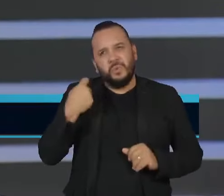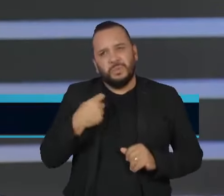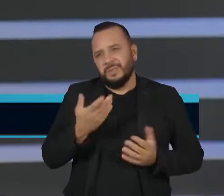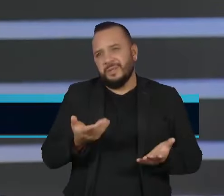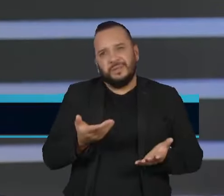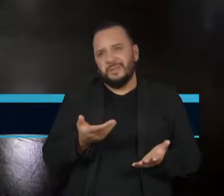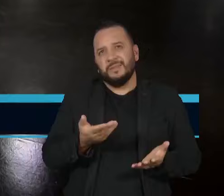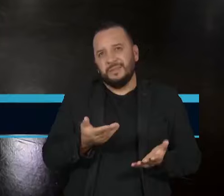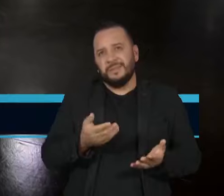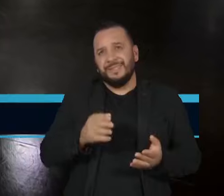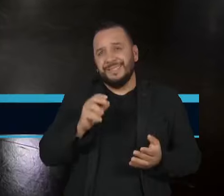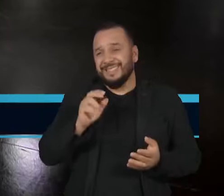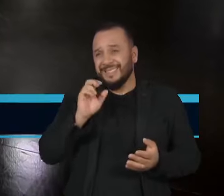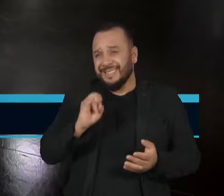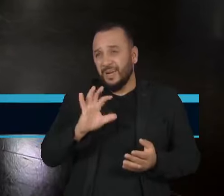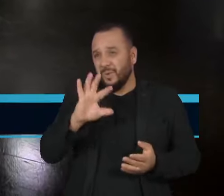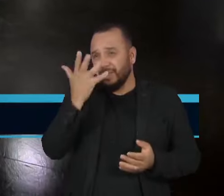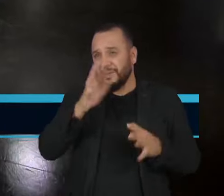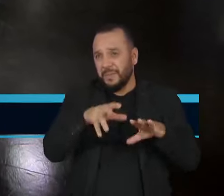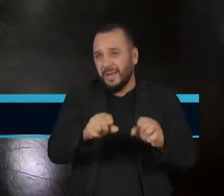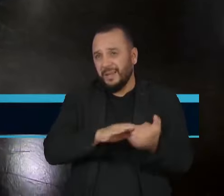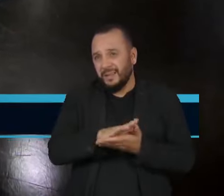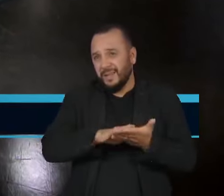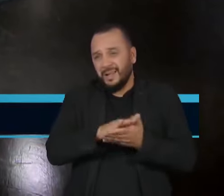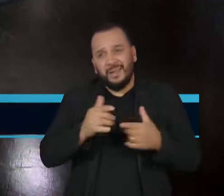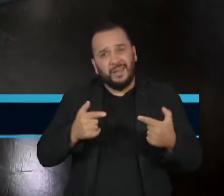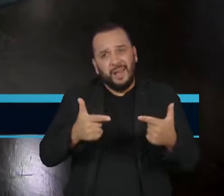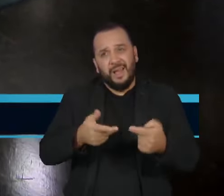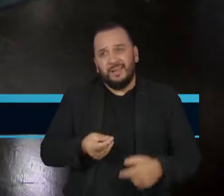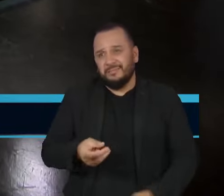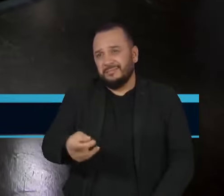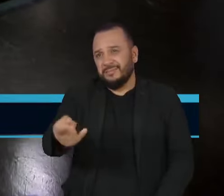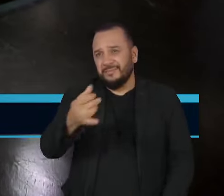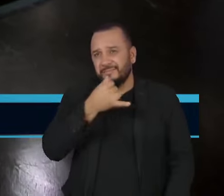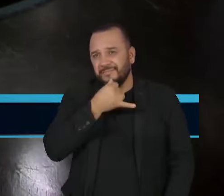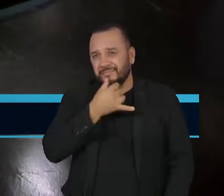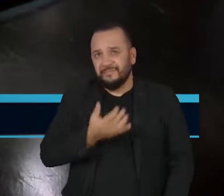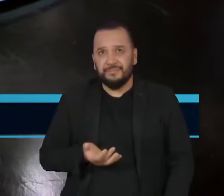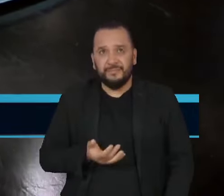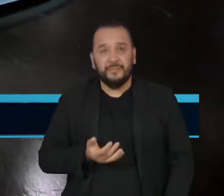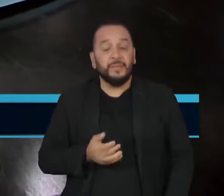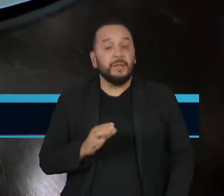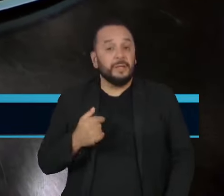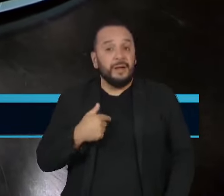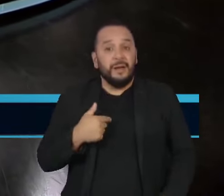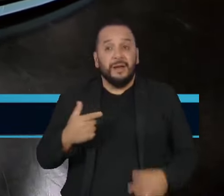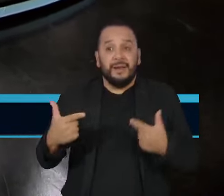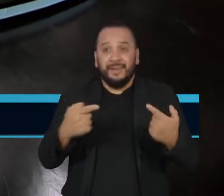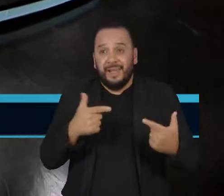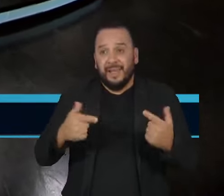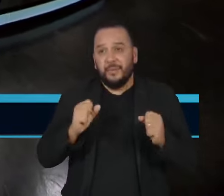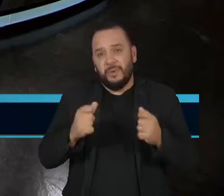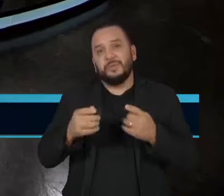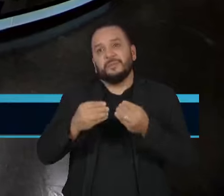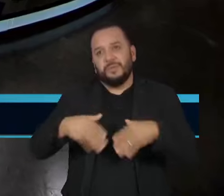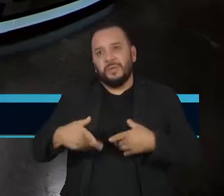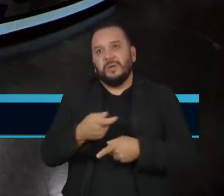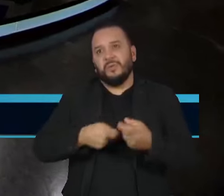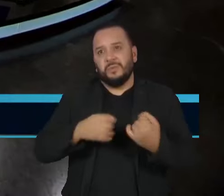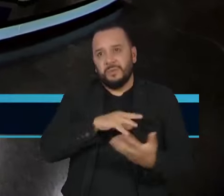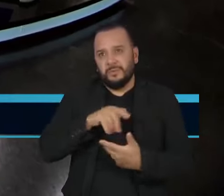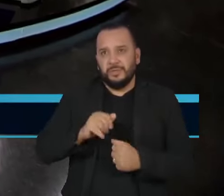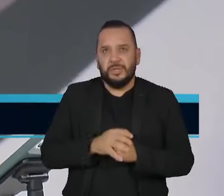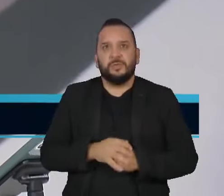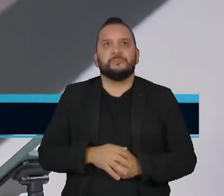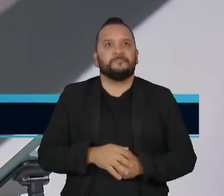infelizmente. Agora, Gessner, de que forma uma escalada na guerra afetaria a economia mundial? Olha, de uma forma dramática.